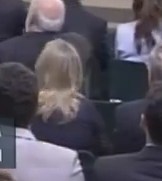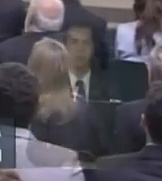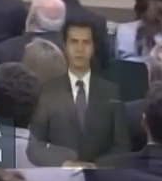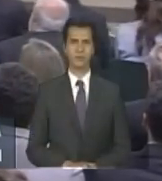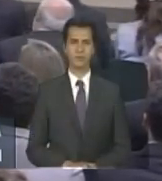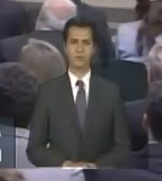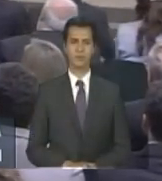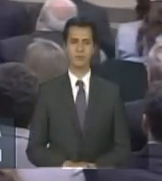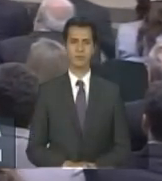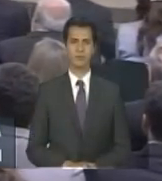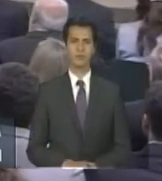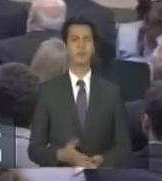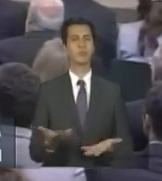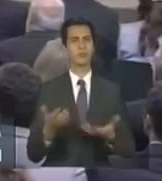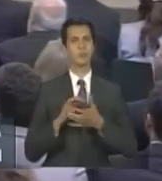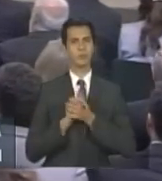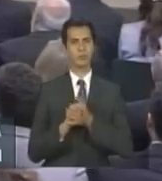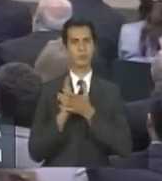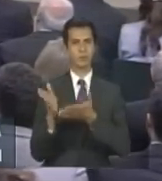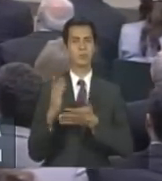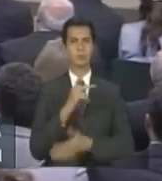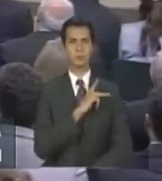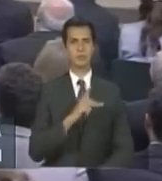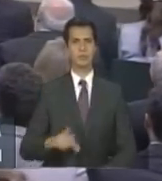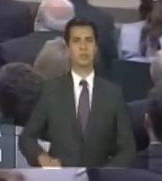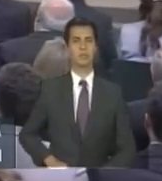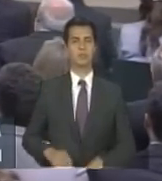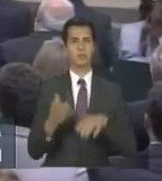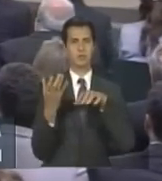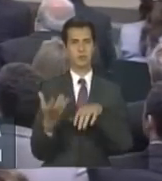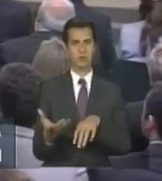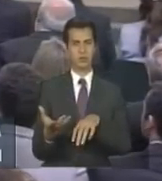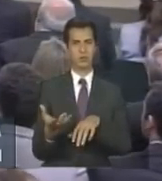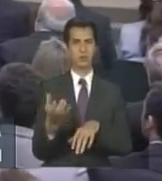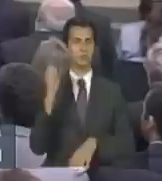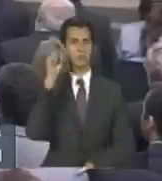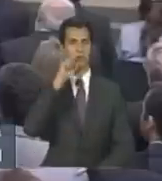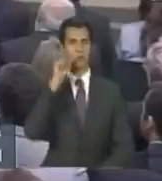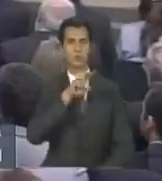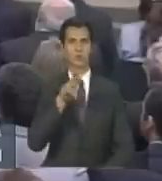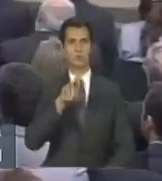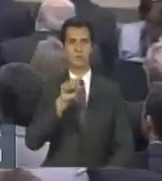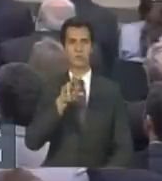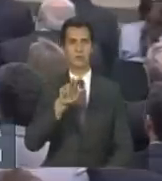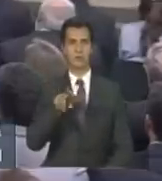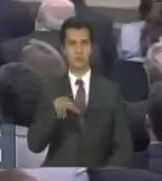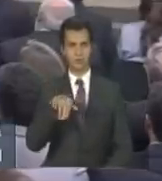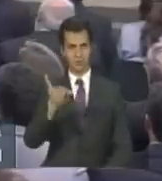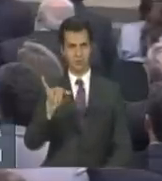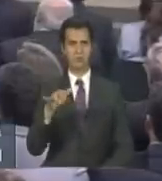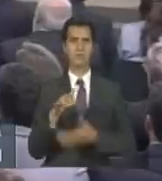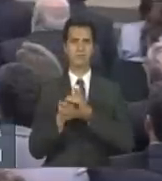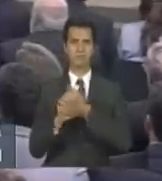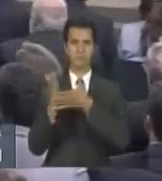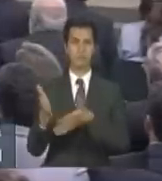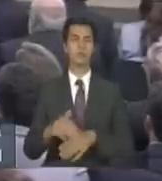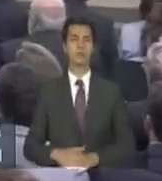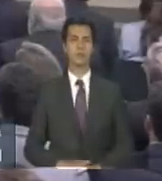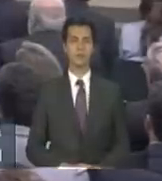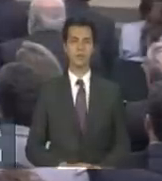Queria cumprimentar o presidente do Senado Federal, senador José Sarney,